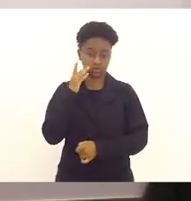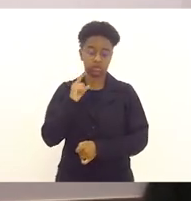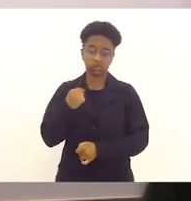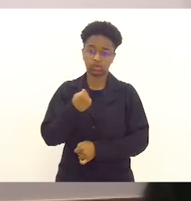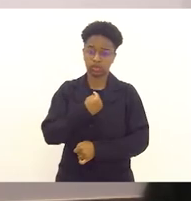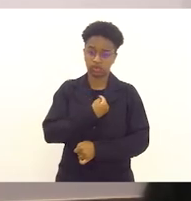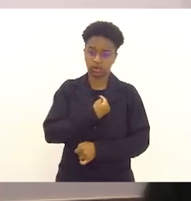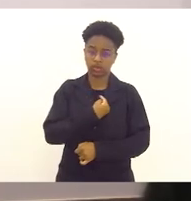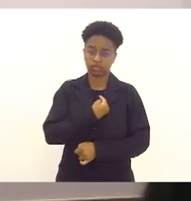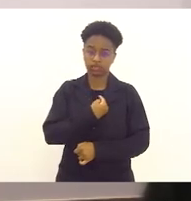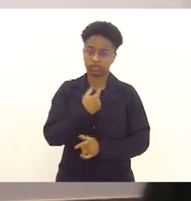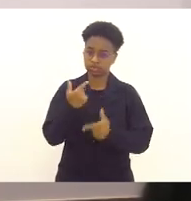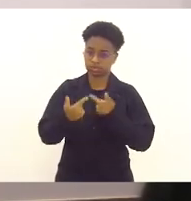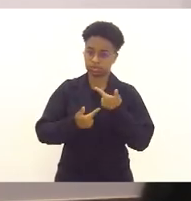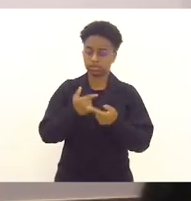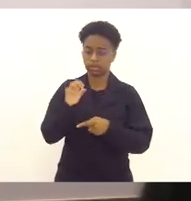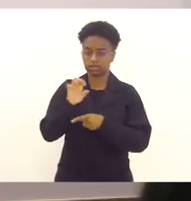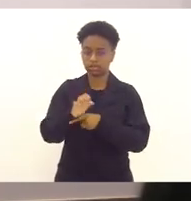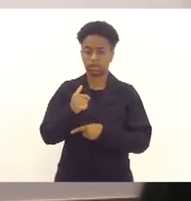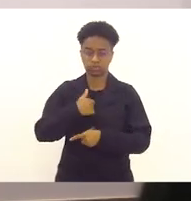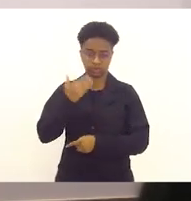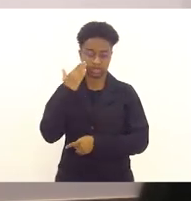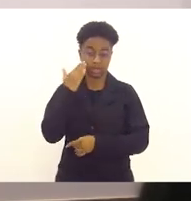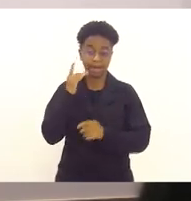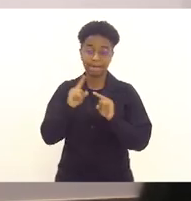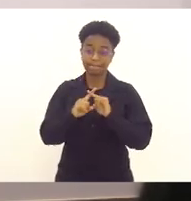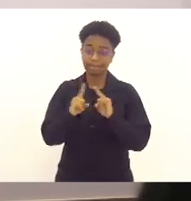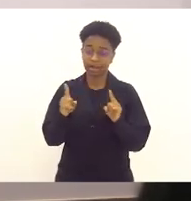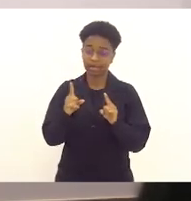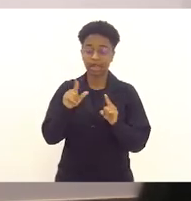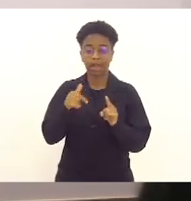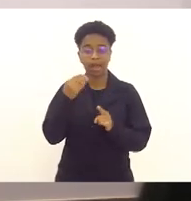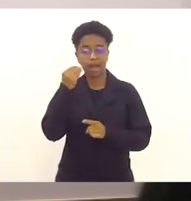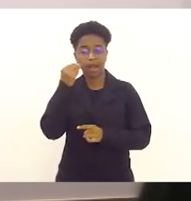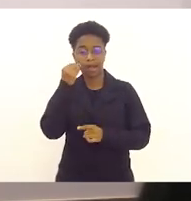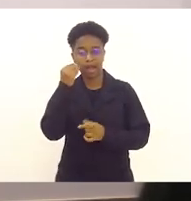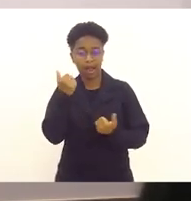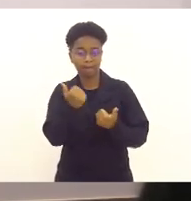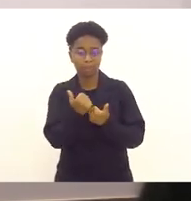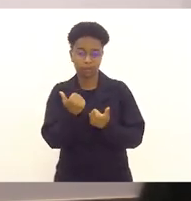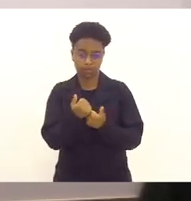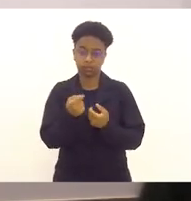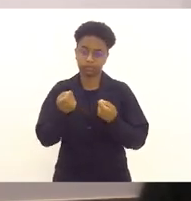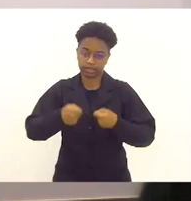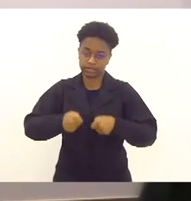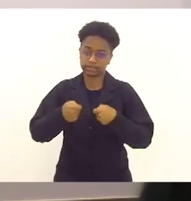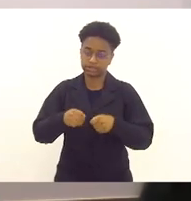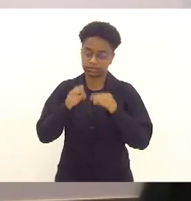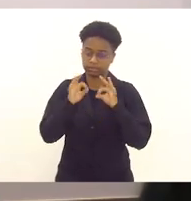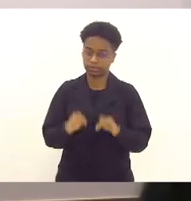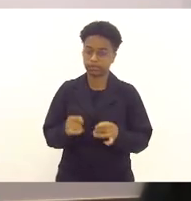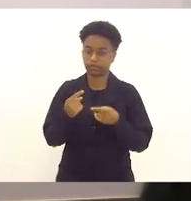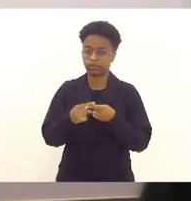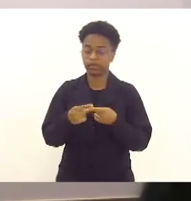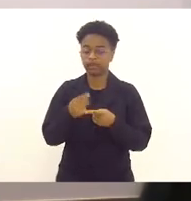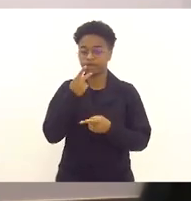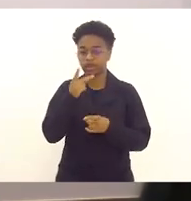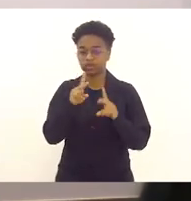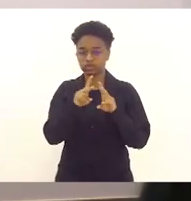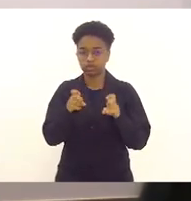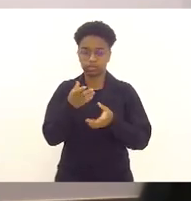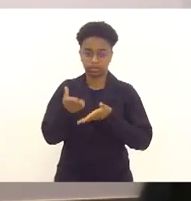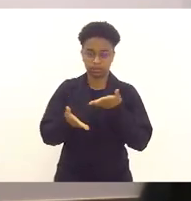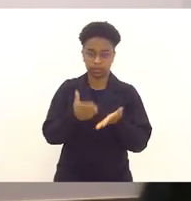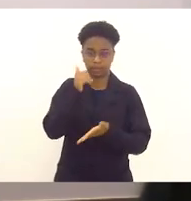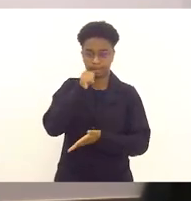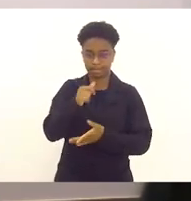servidores do Estado sei de tudo isso mas é um apoio que realmente é necessário quando se fala do Atendimento à mulher que é